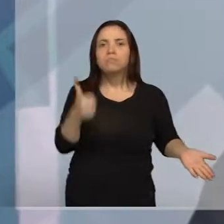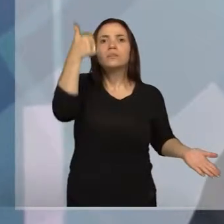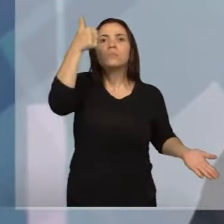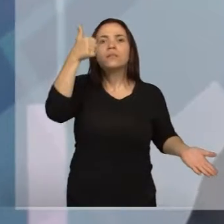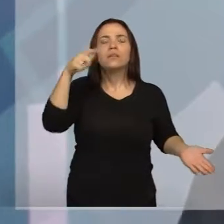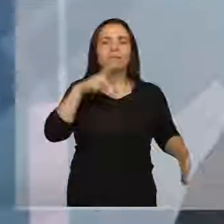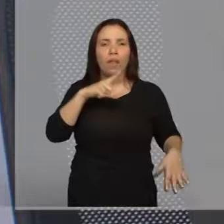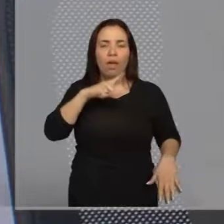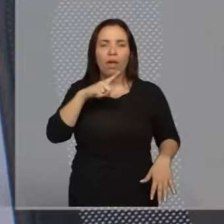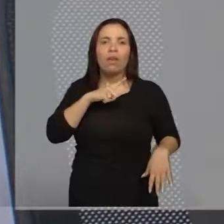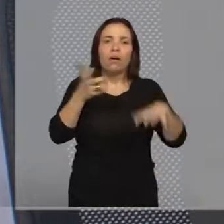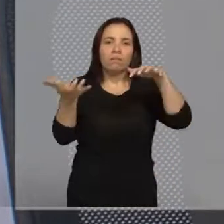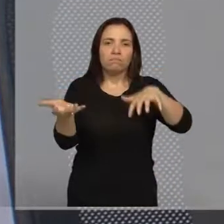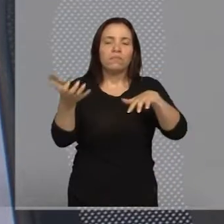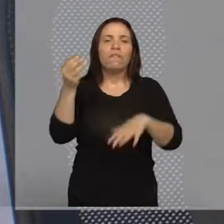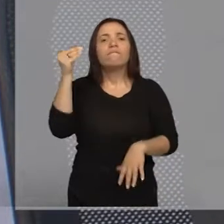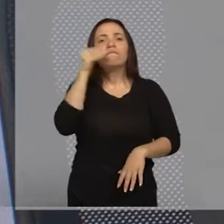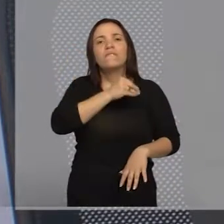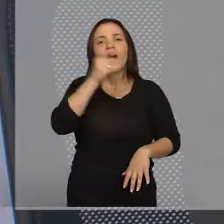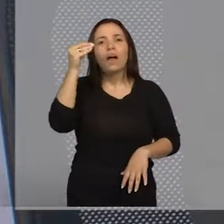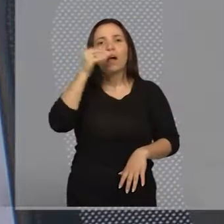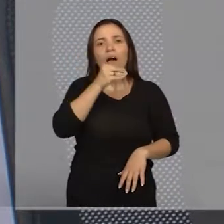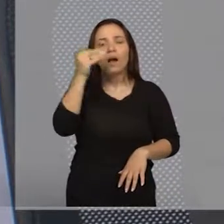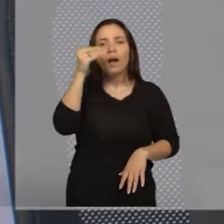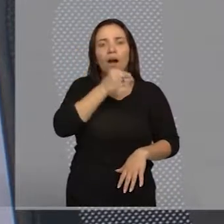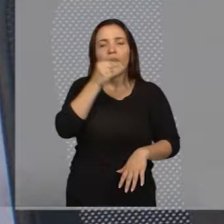tão fragilizado, certo?